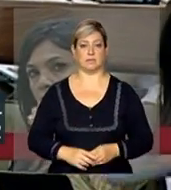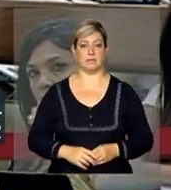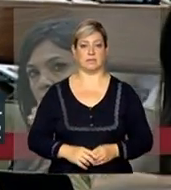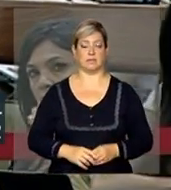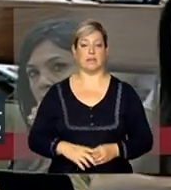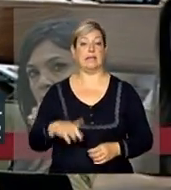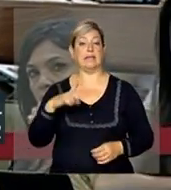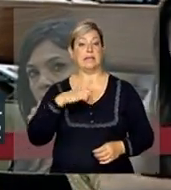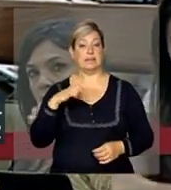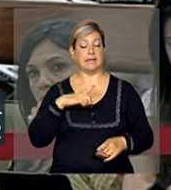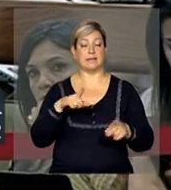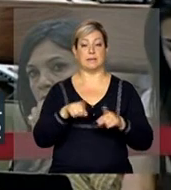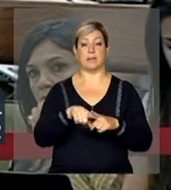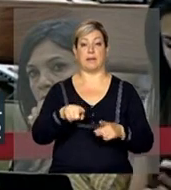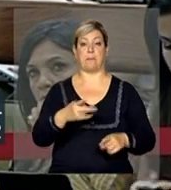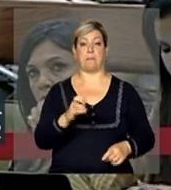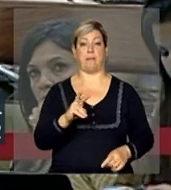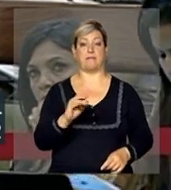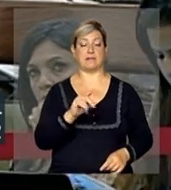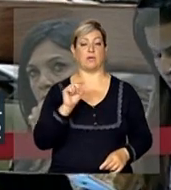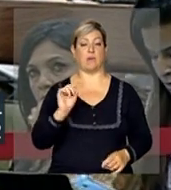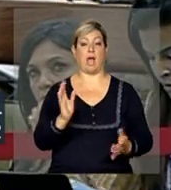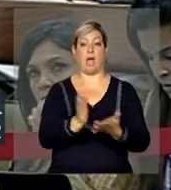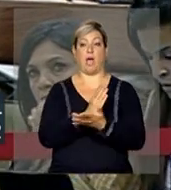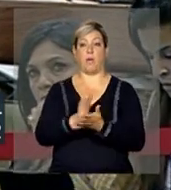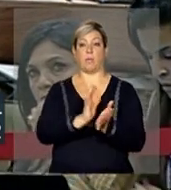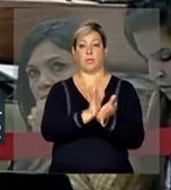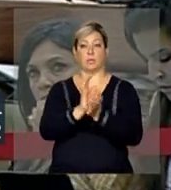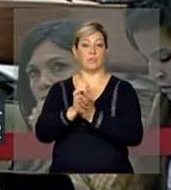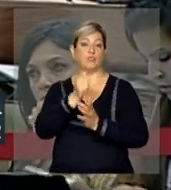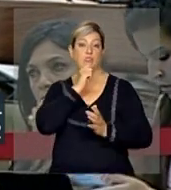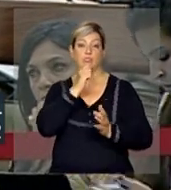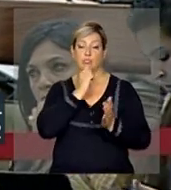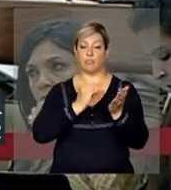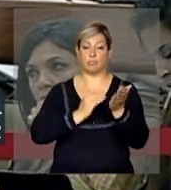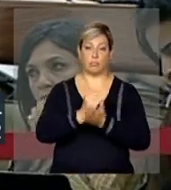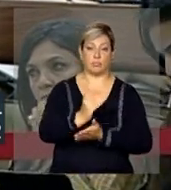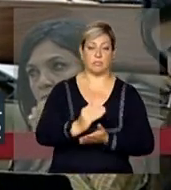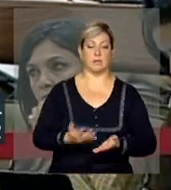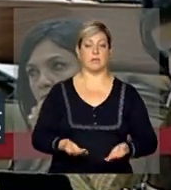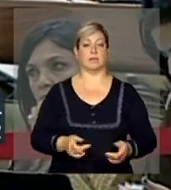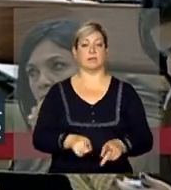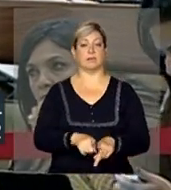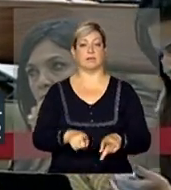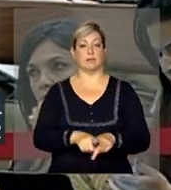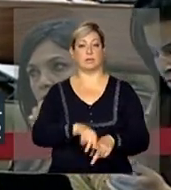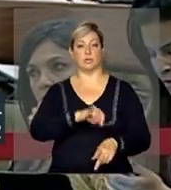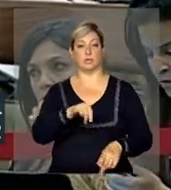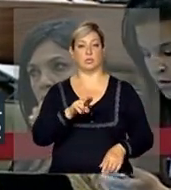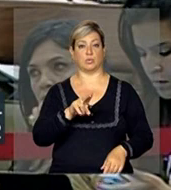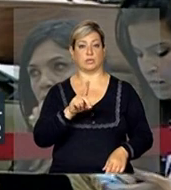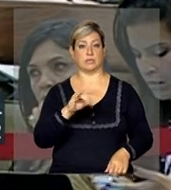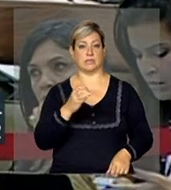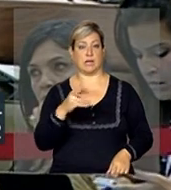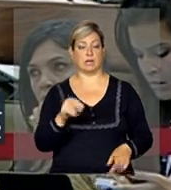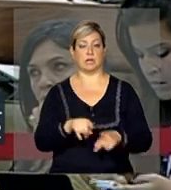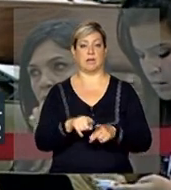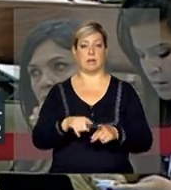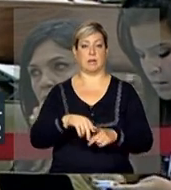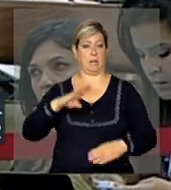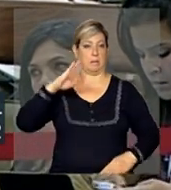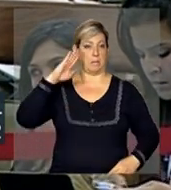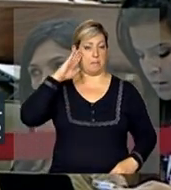tem aí também essa previsão de algumas categorias que não tiveram aumento, e judiciário, militares.